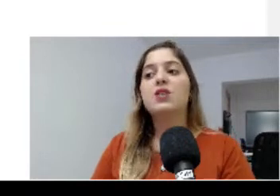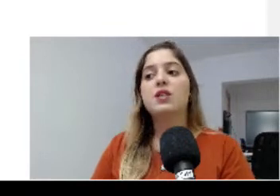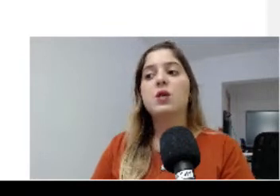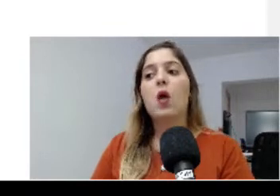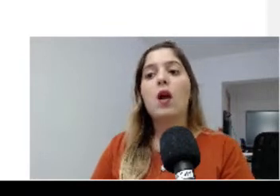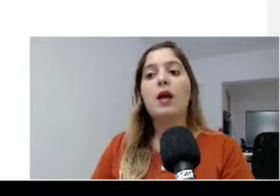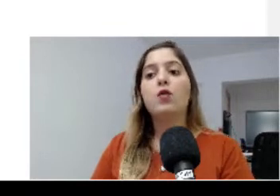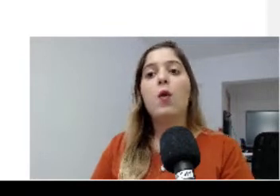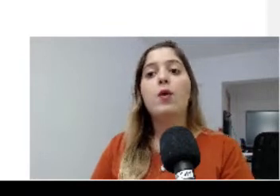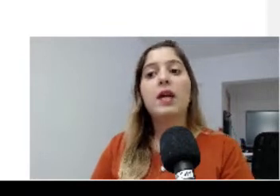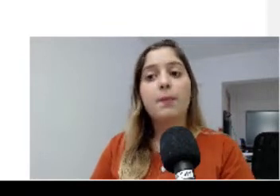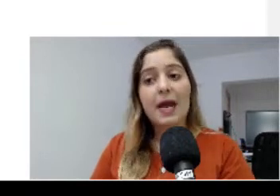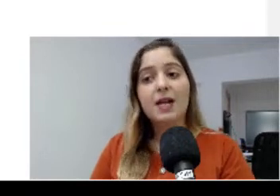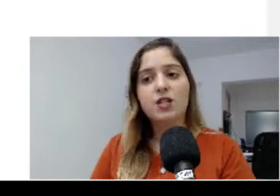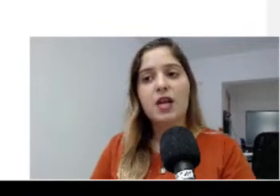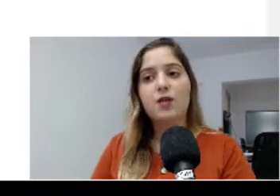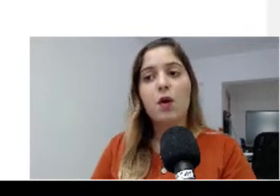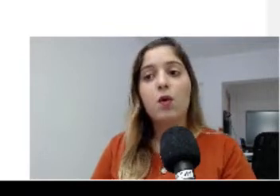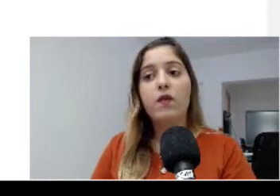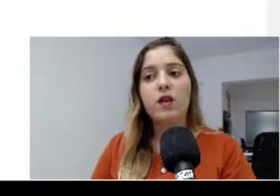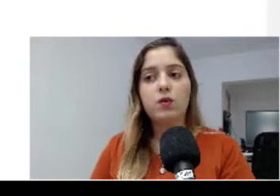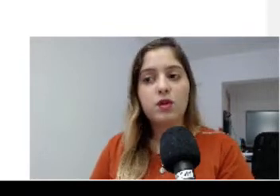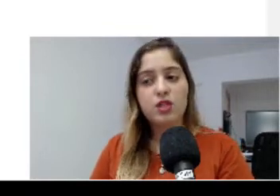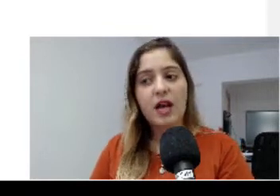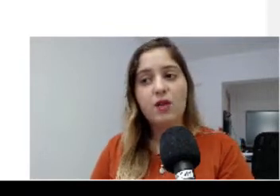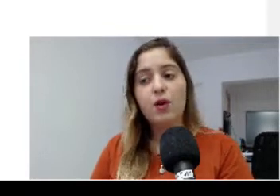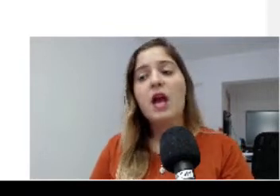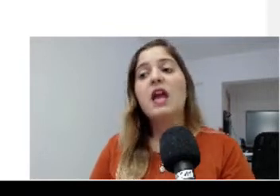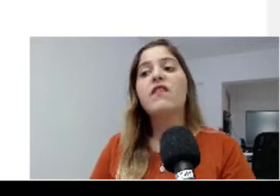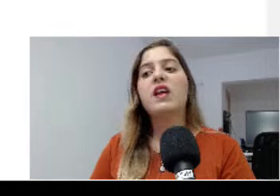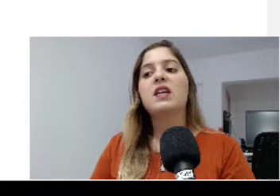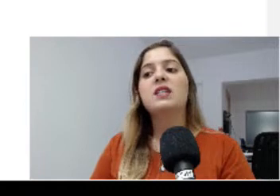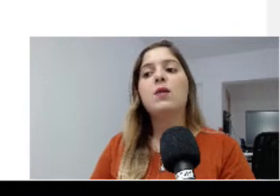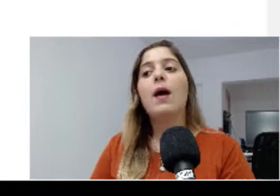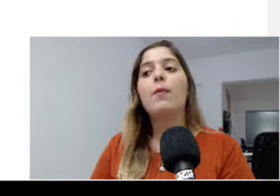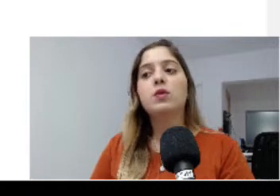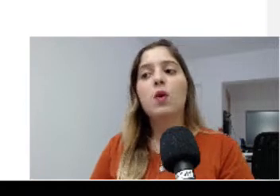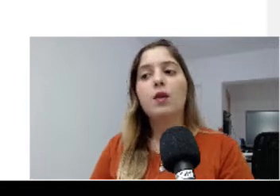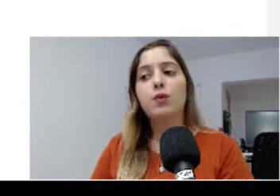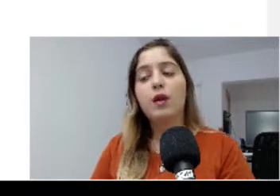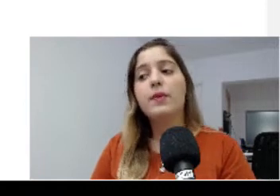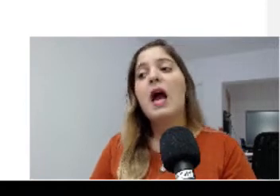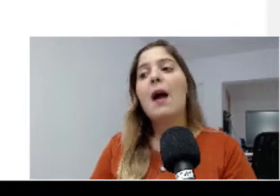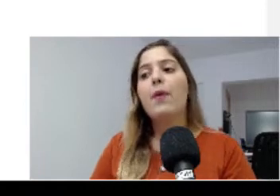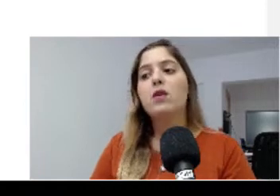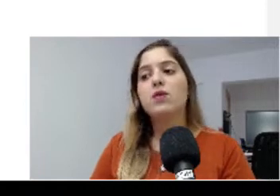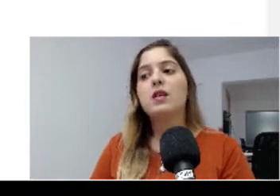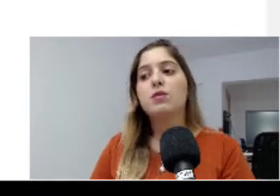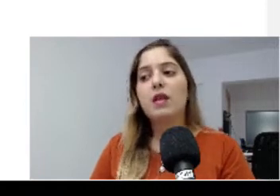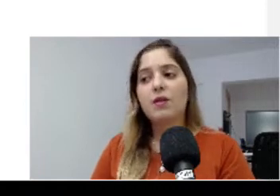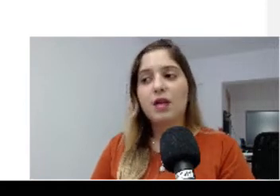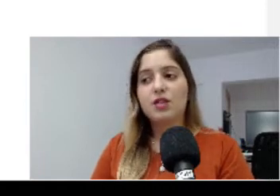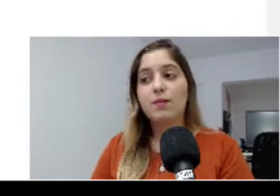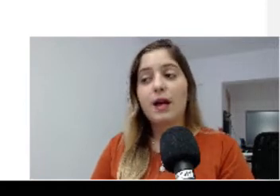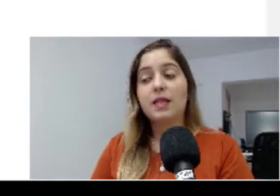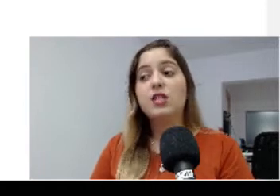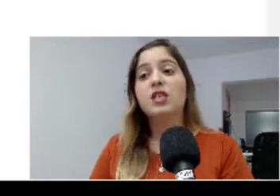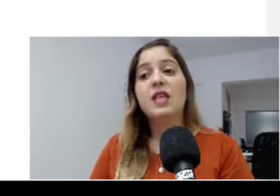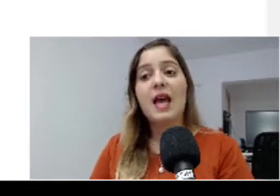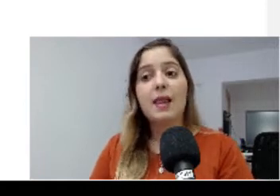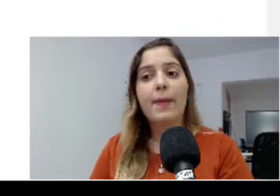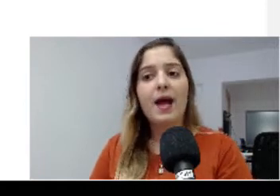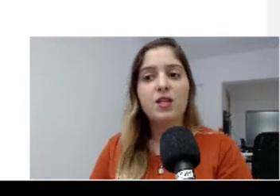parlamentar que tinha se colocado como pré-candidato ao governo do estado enfraqueceu a musculatura após o resultado da